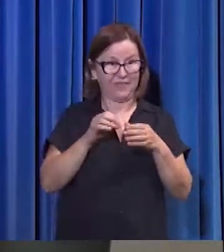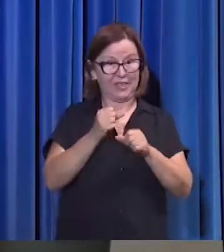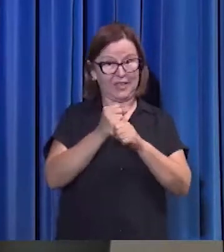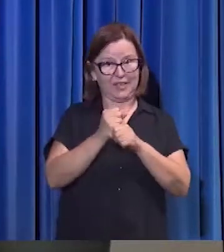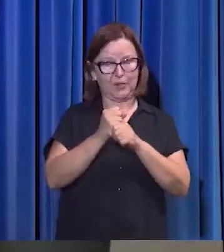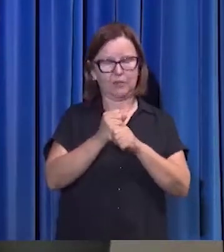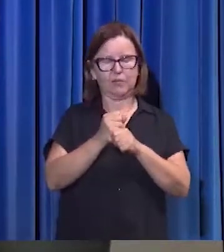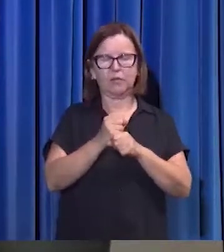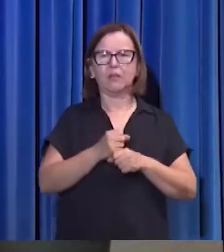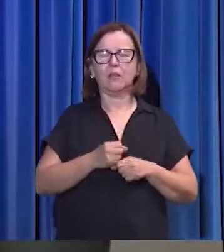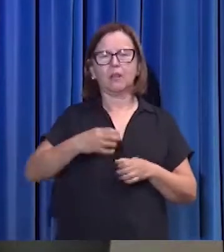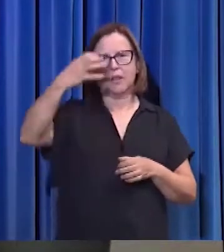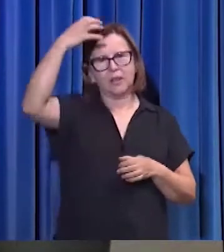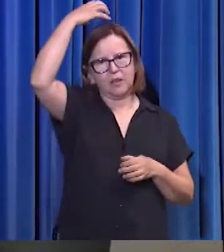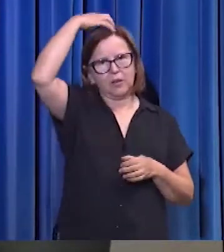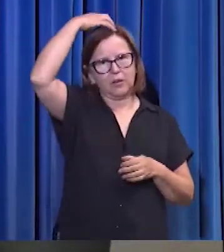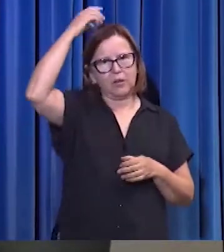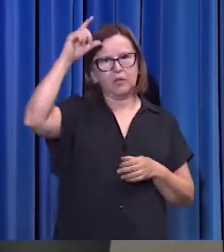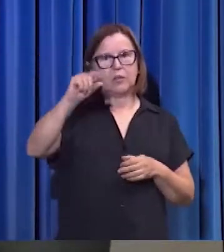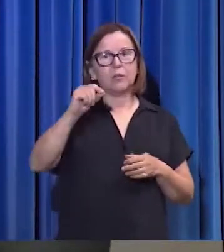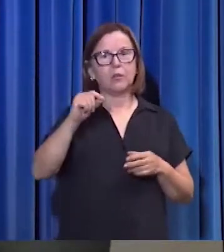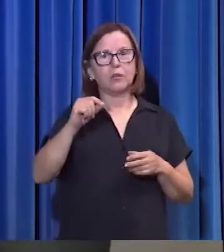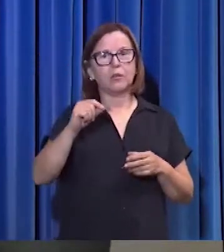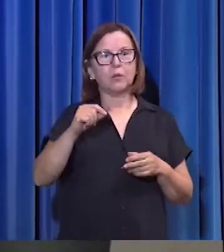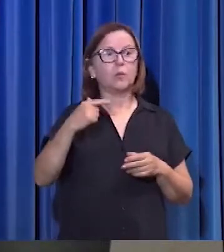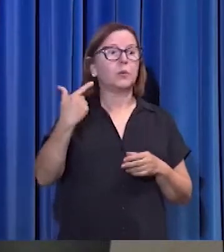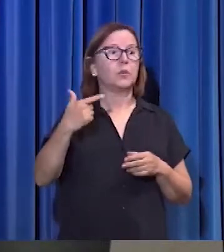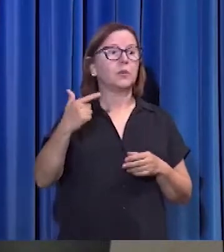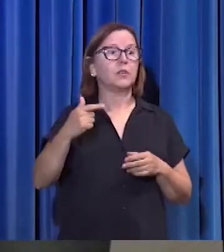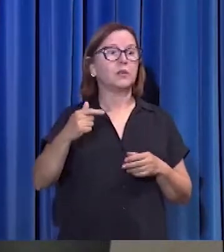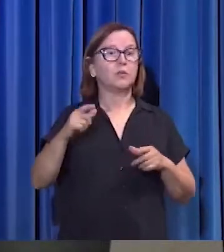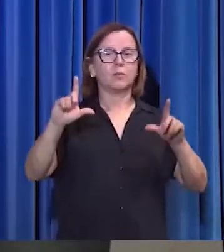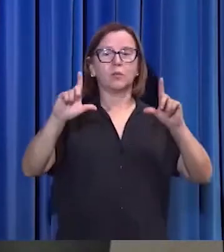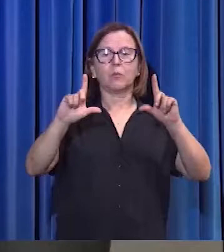O rei escolheu o segundo. Por quê?